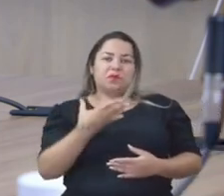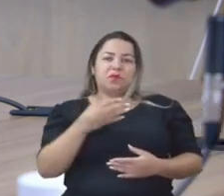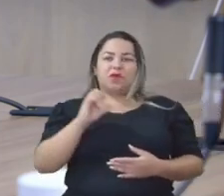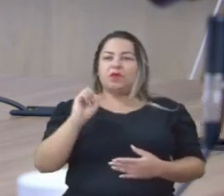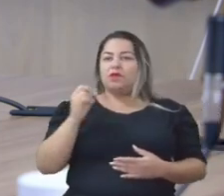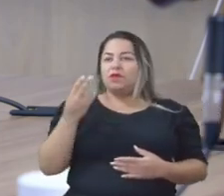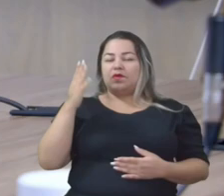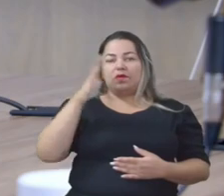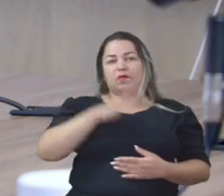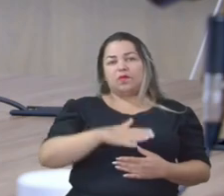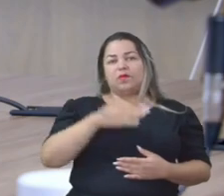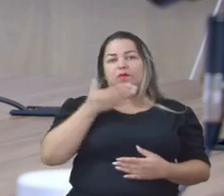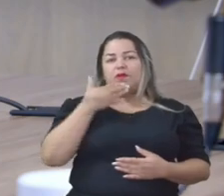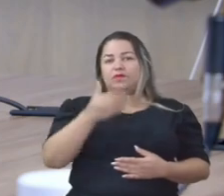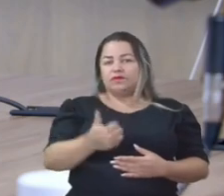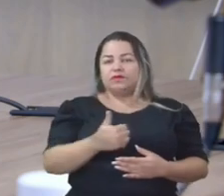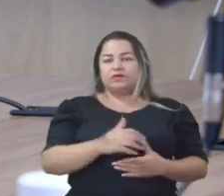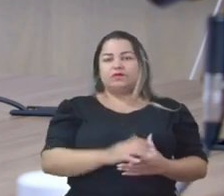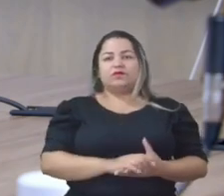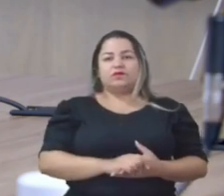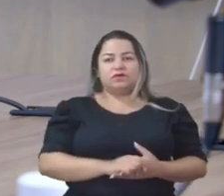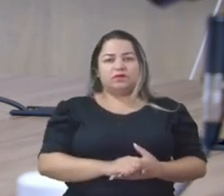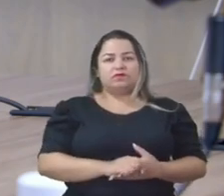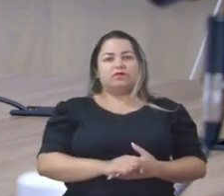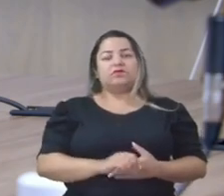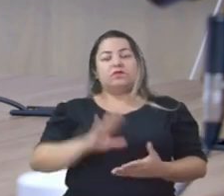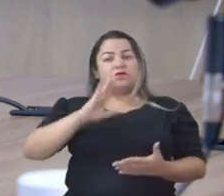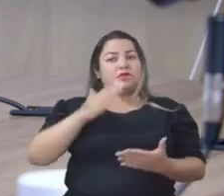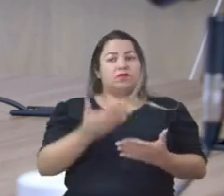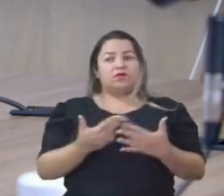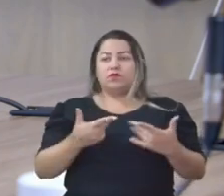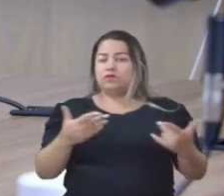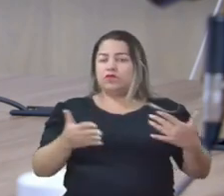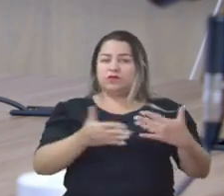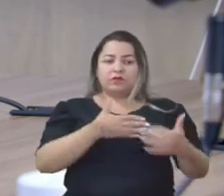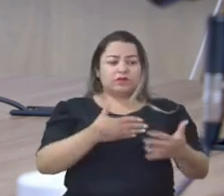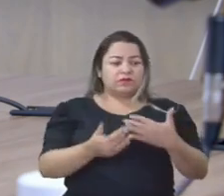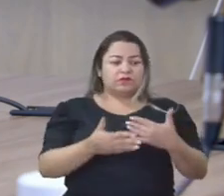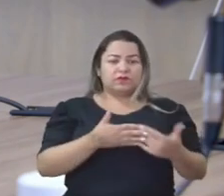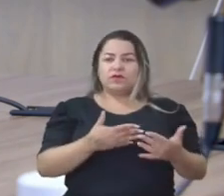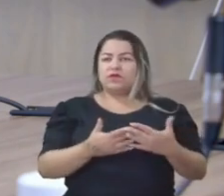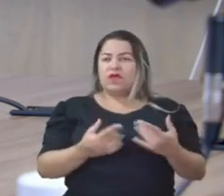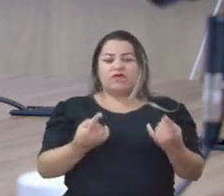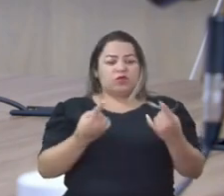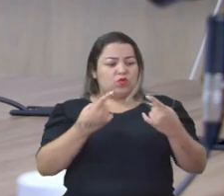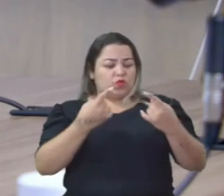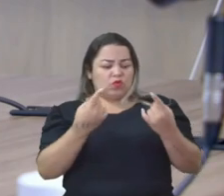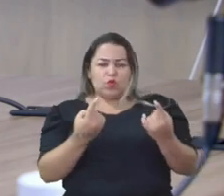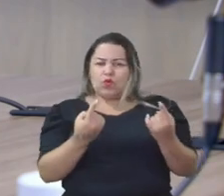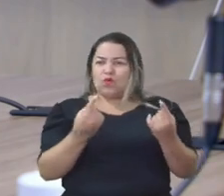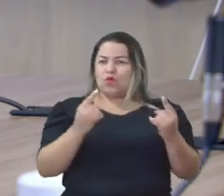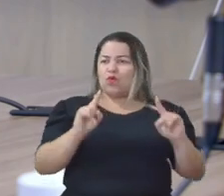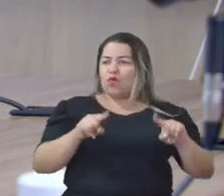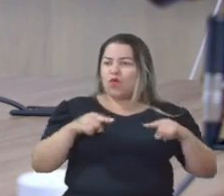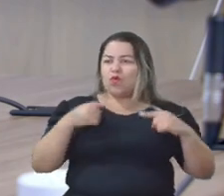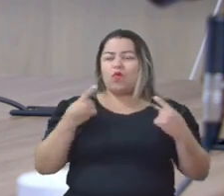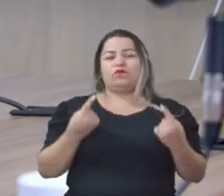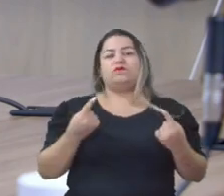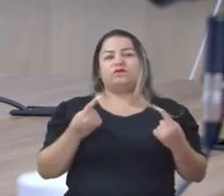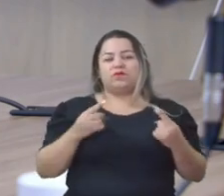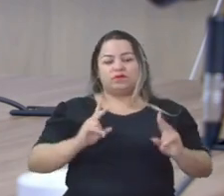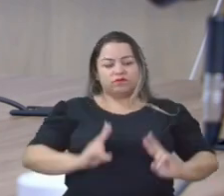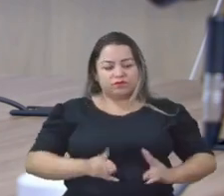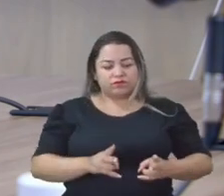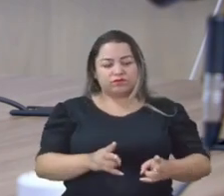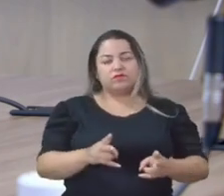mal. Seria muito decidida e convicta com as coisas. Independente se a correnteza está vindo contra ele ou se tem vários obstáculos, ele vai continuar